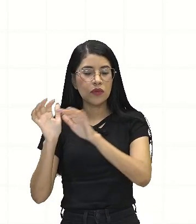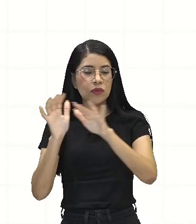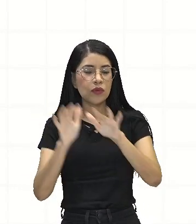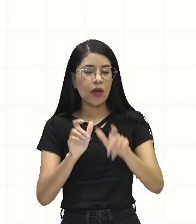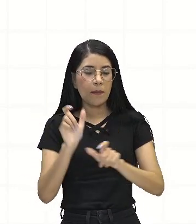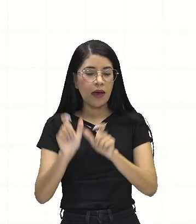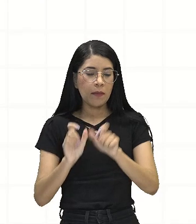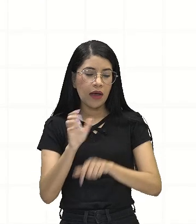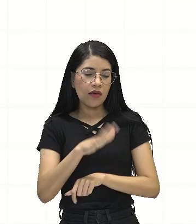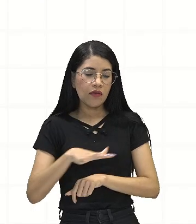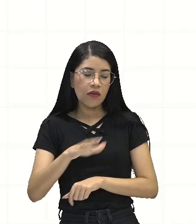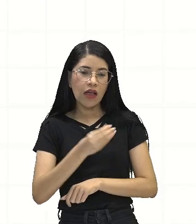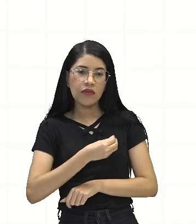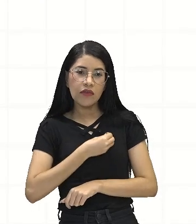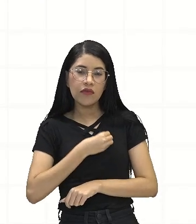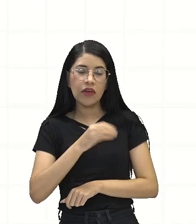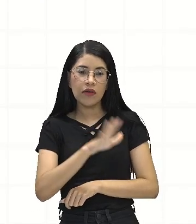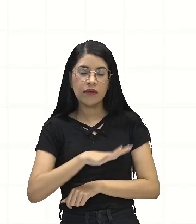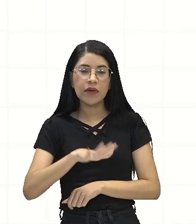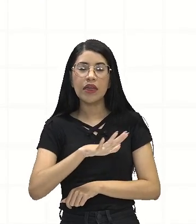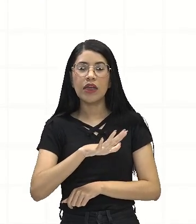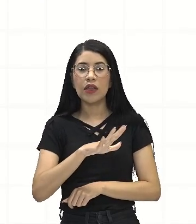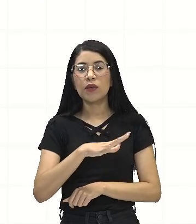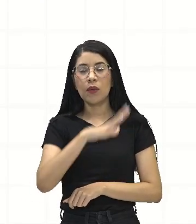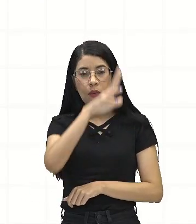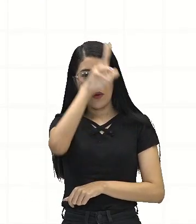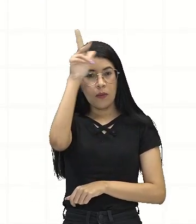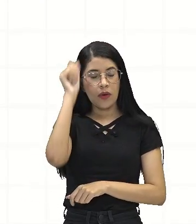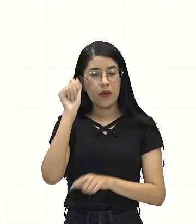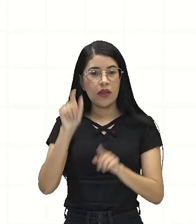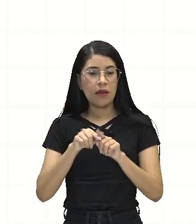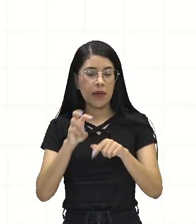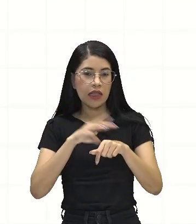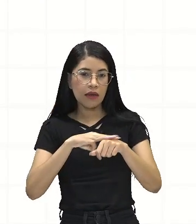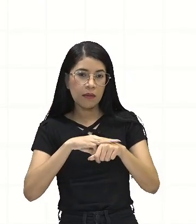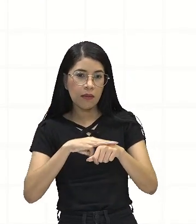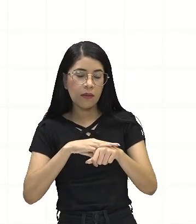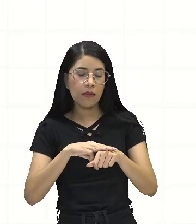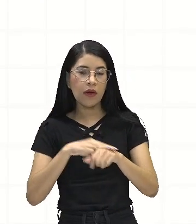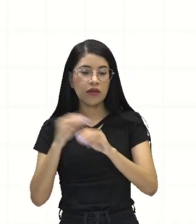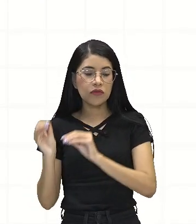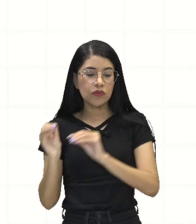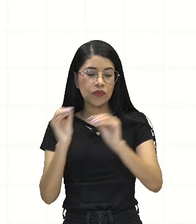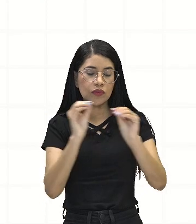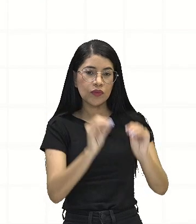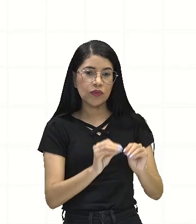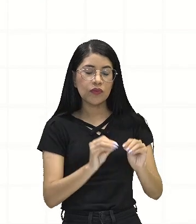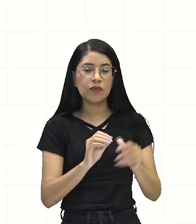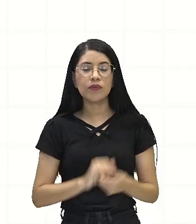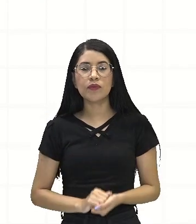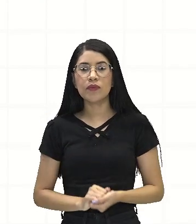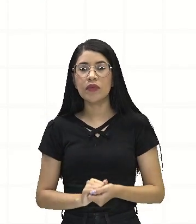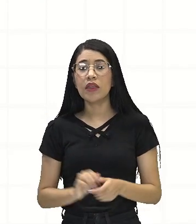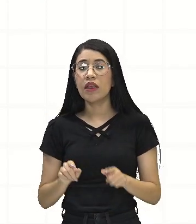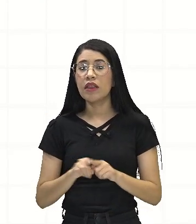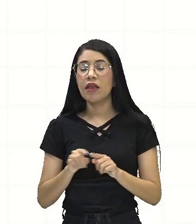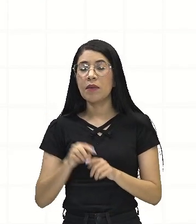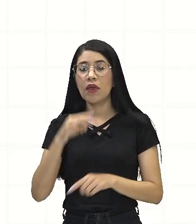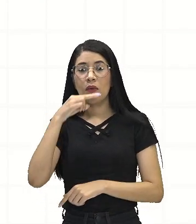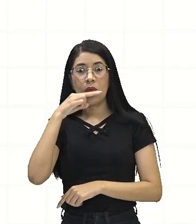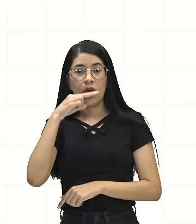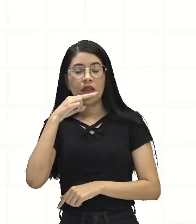que está aí em marrom, olha, as drogas do sertão, né, para a região da Amazônia. Nós temos as atividades da cana-de-açúcar,